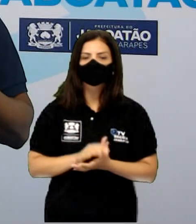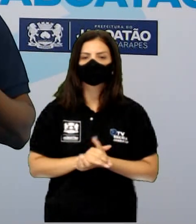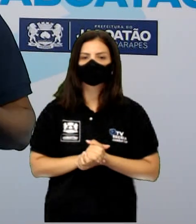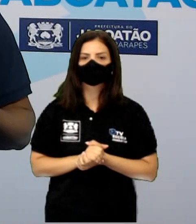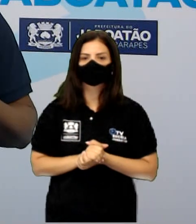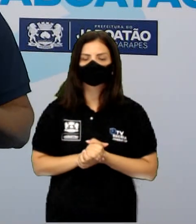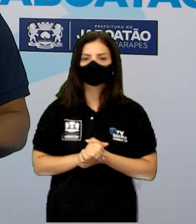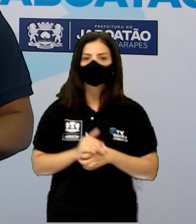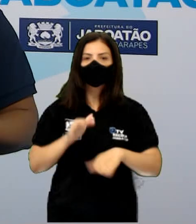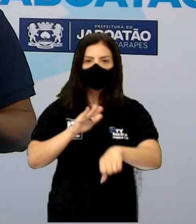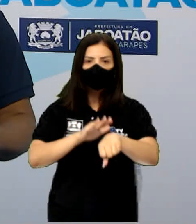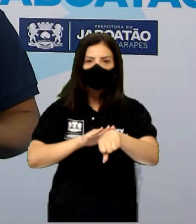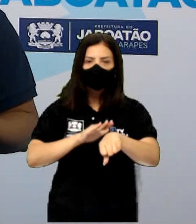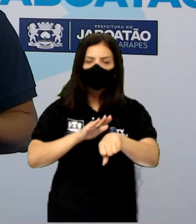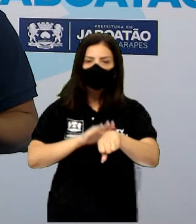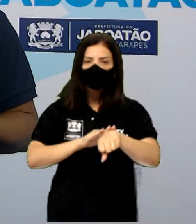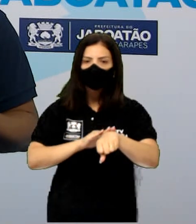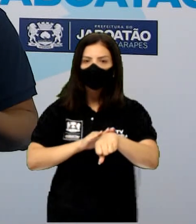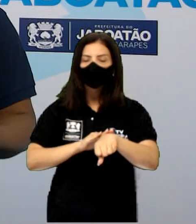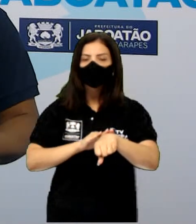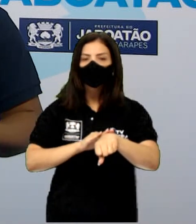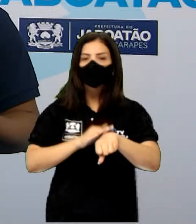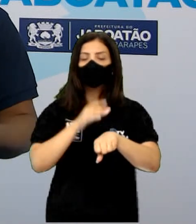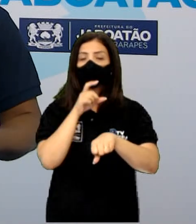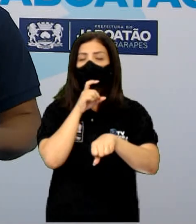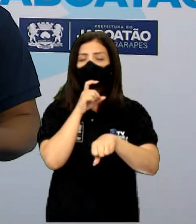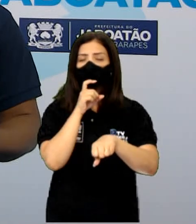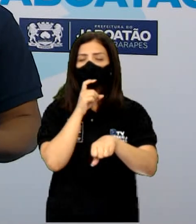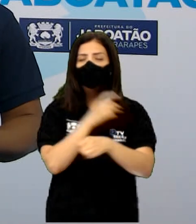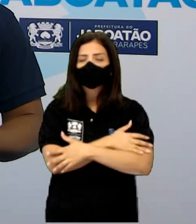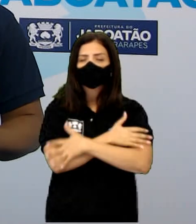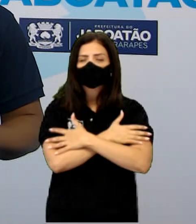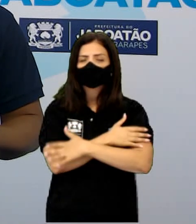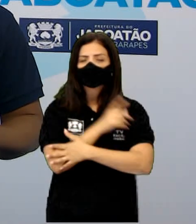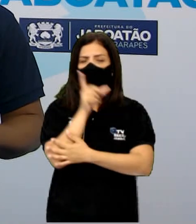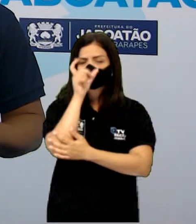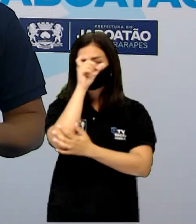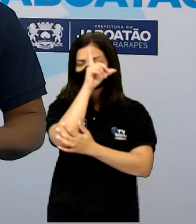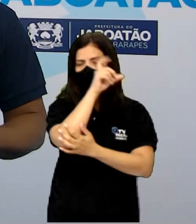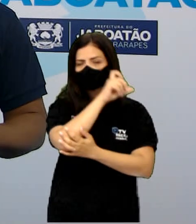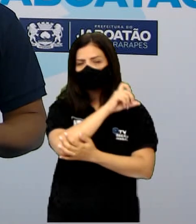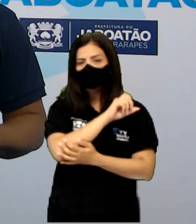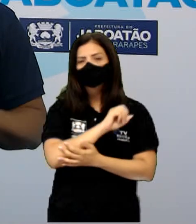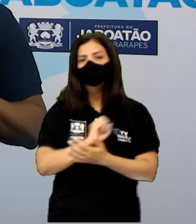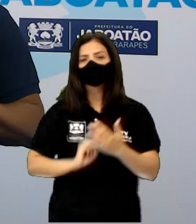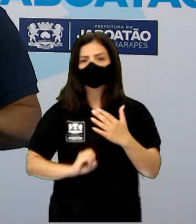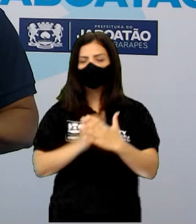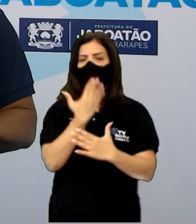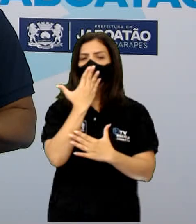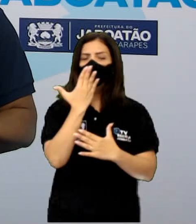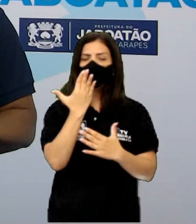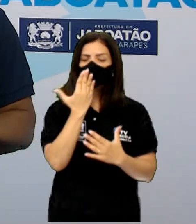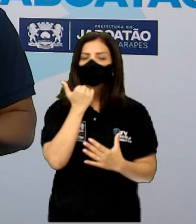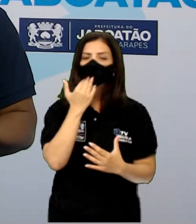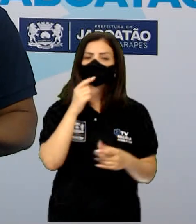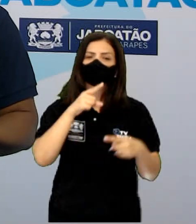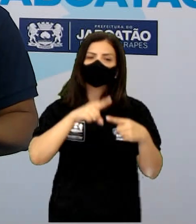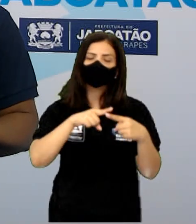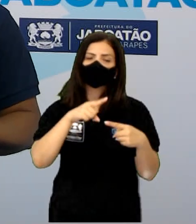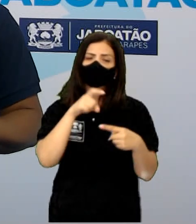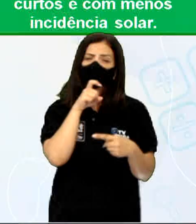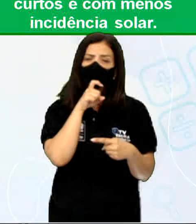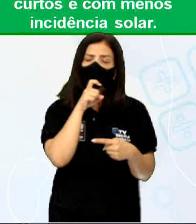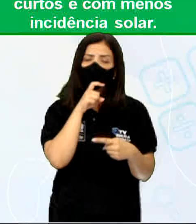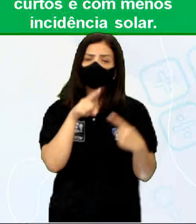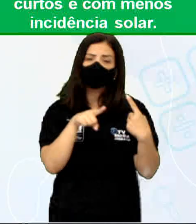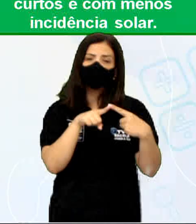é uma época mais difícil para poder ter a produção de alimentos. Por quê? Porque tem